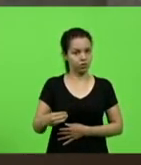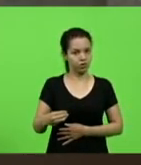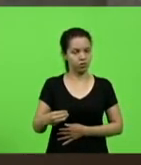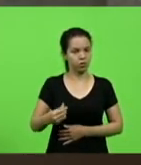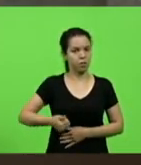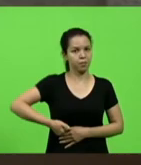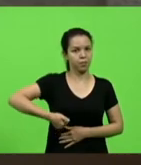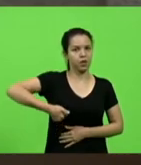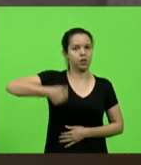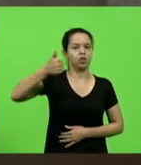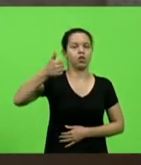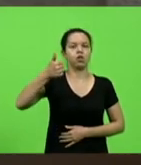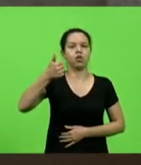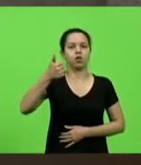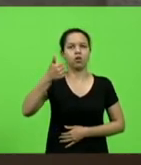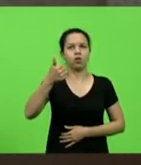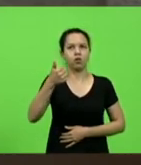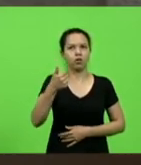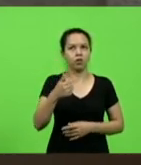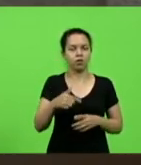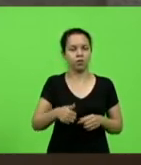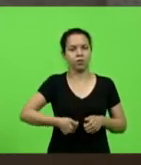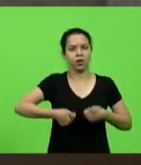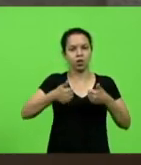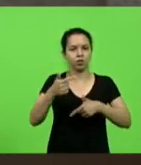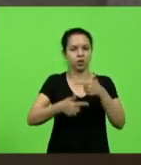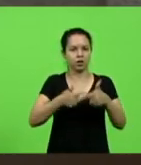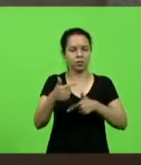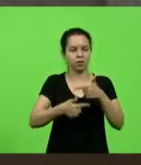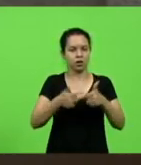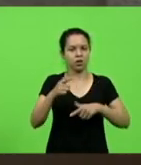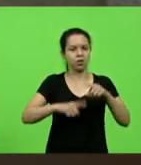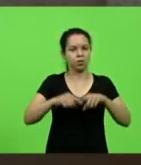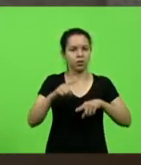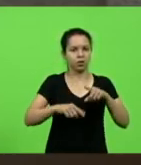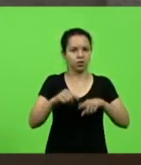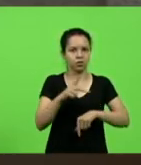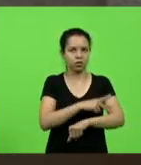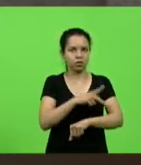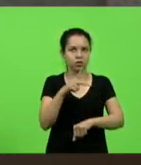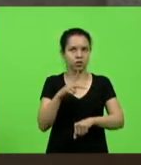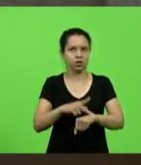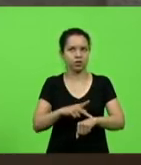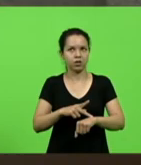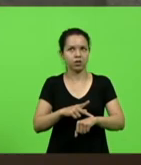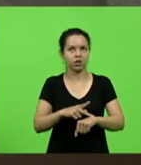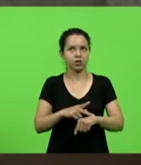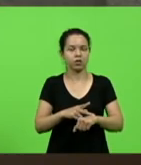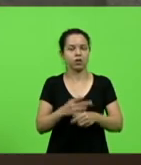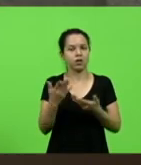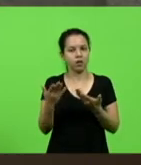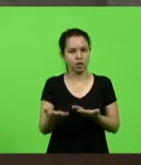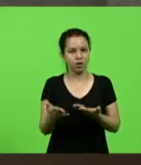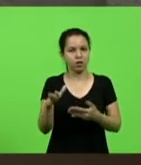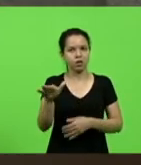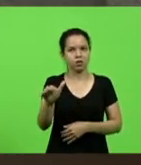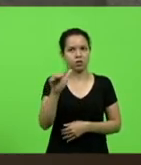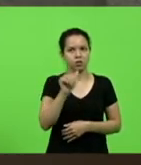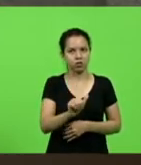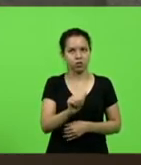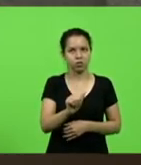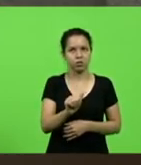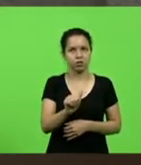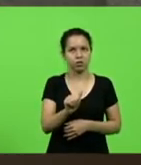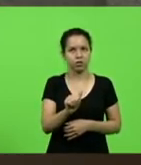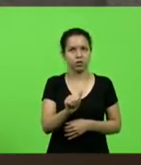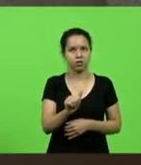forma possível, com o melhor trabalho, com o melhor material pedagógico. Aquela senhora foi chamada ali para